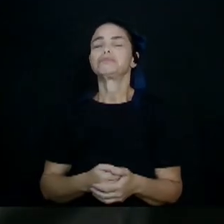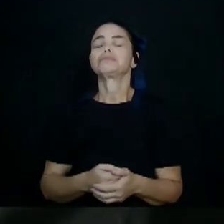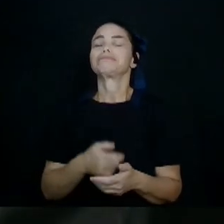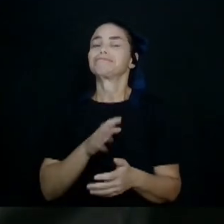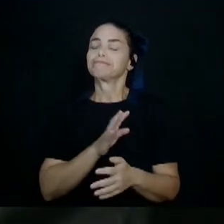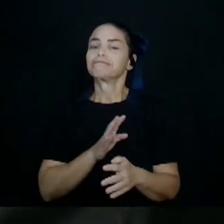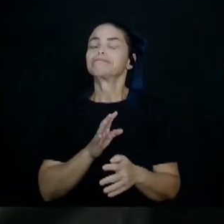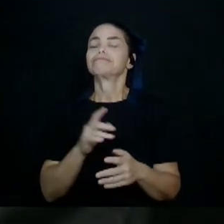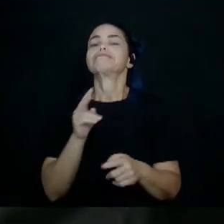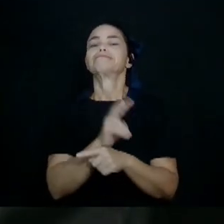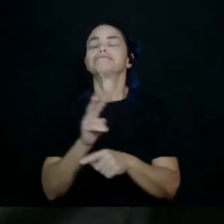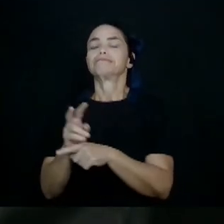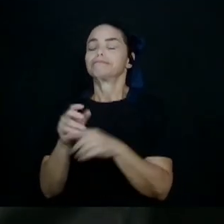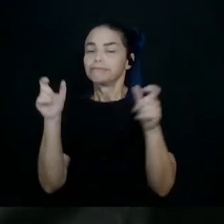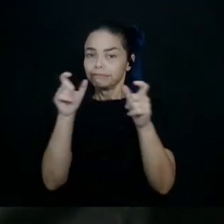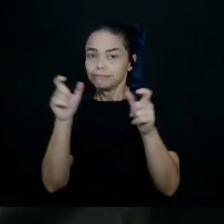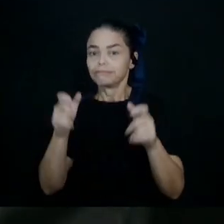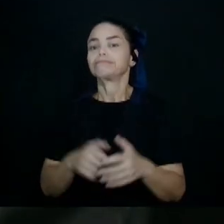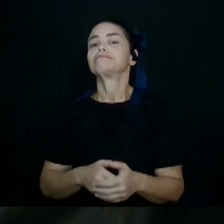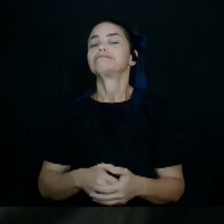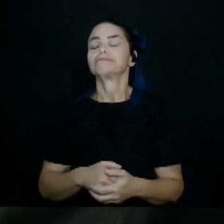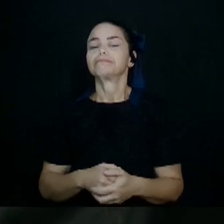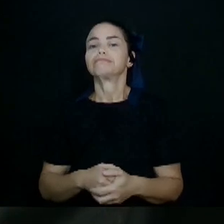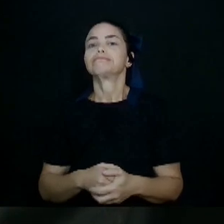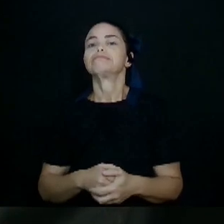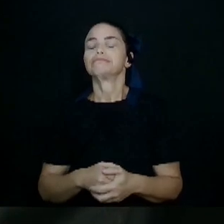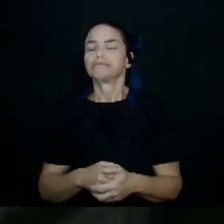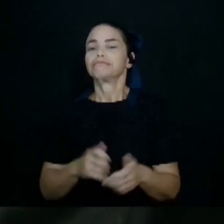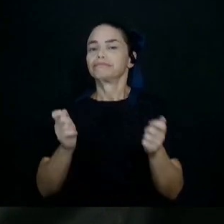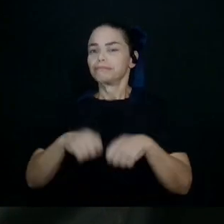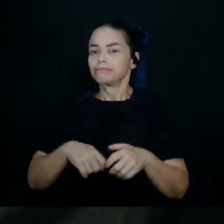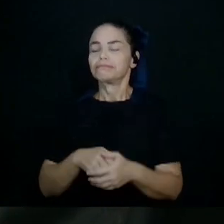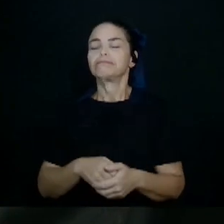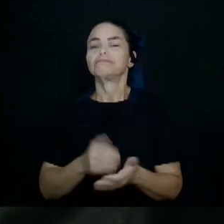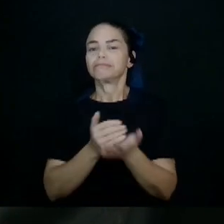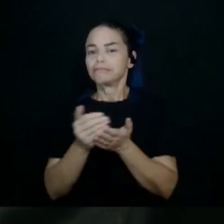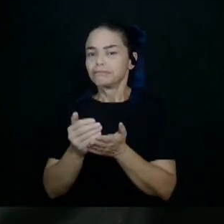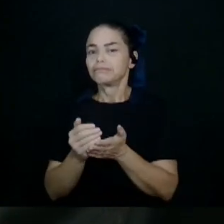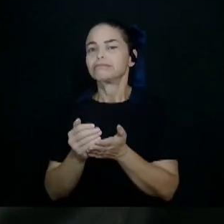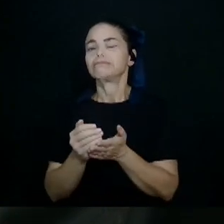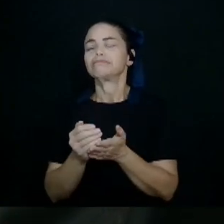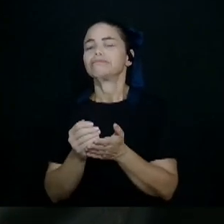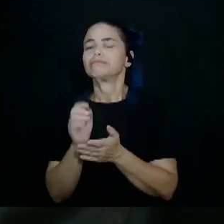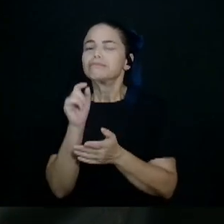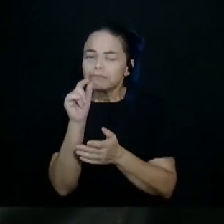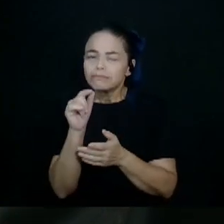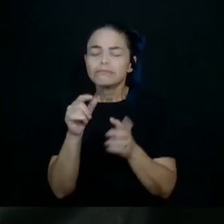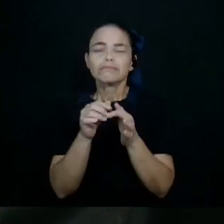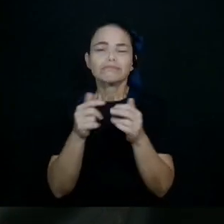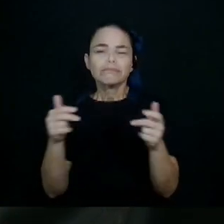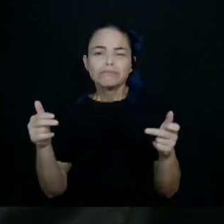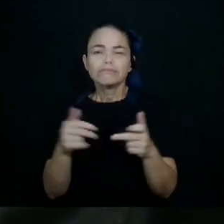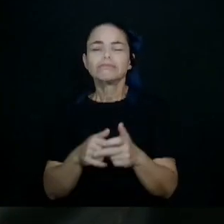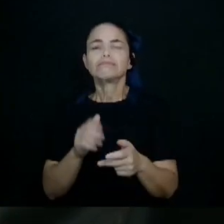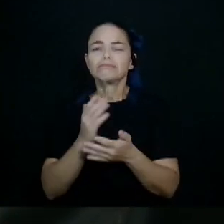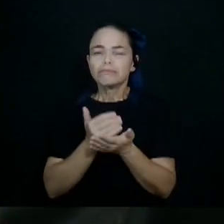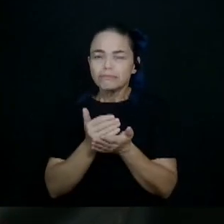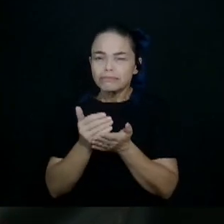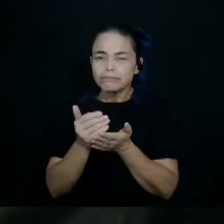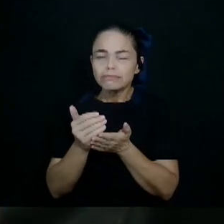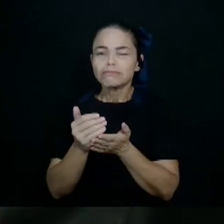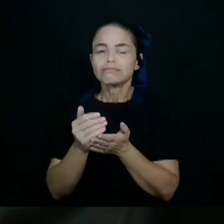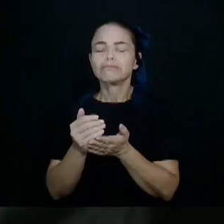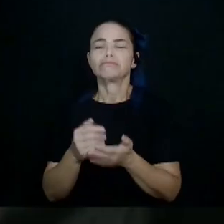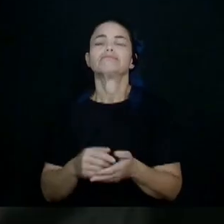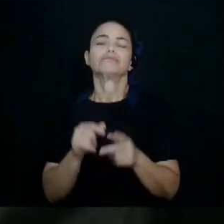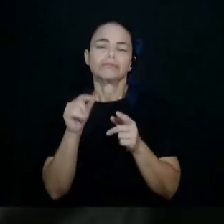gente se atentar, porque isso pode iniciar com pequenas coisas, né? E sempre a gente inicia do mínimo, né? Do pequenininho,